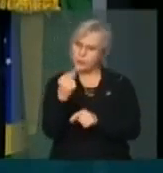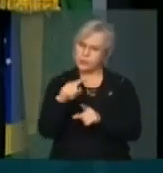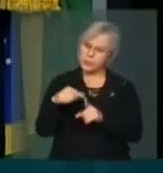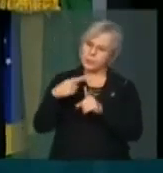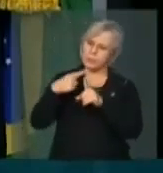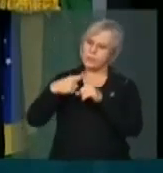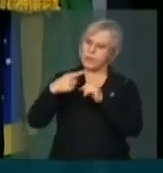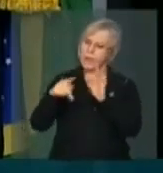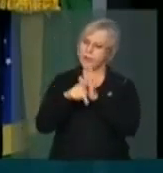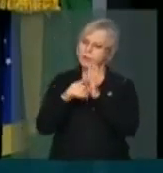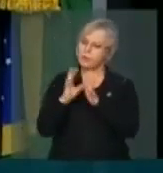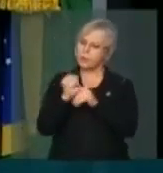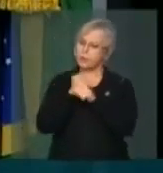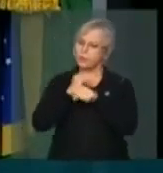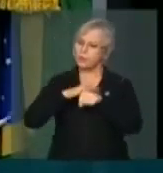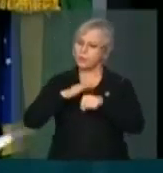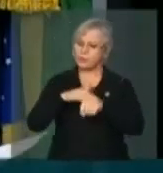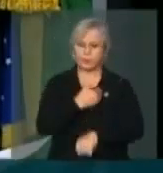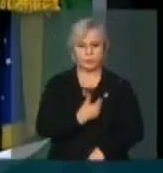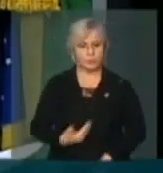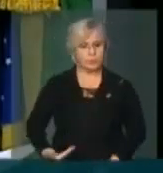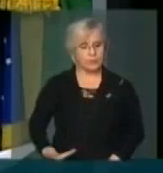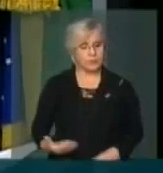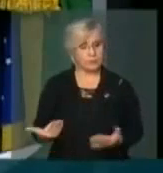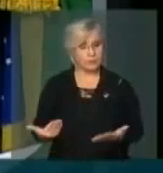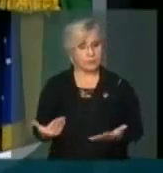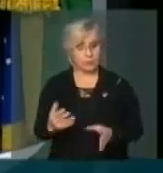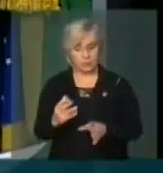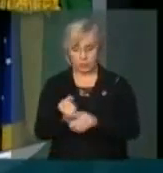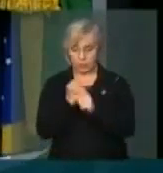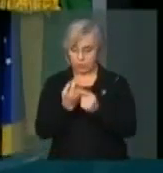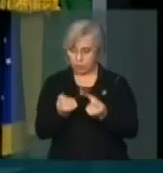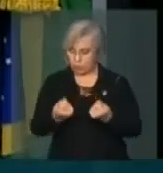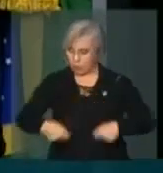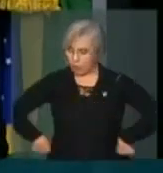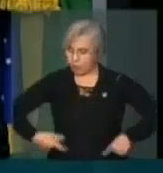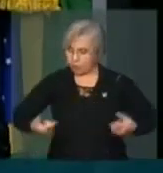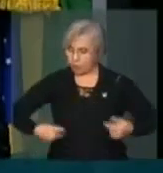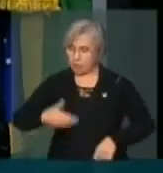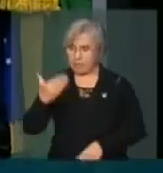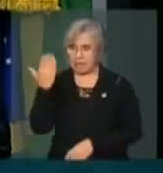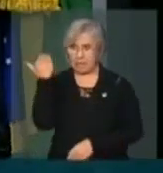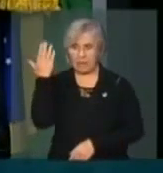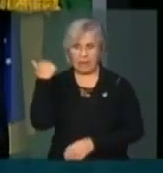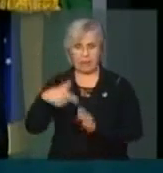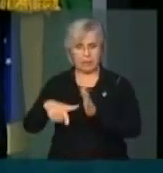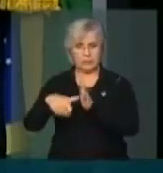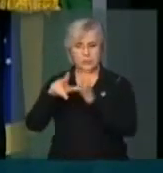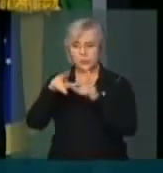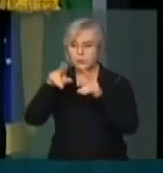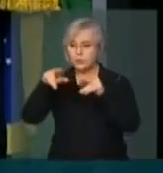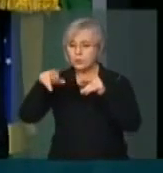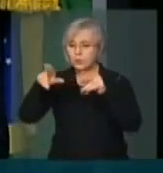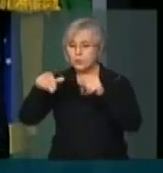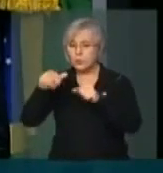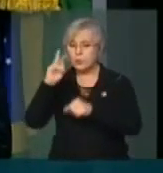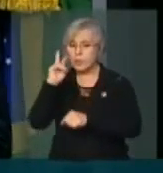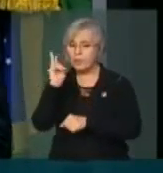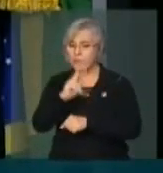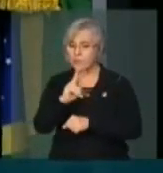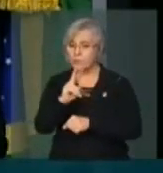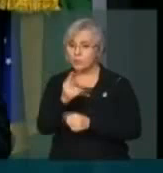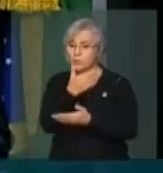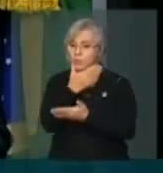de suas contas estas que foram nunca antes na história desse país vistas com um déficit de